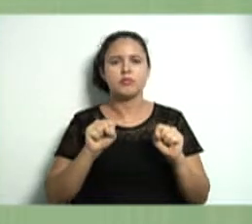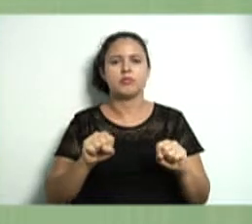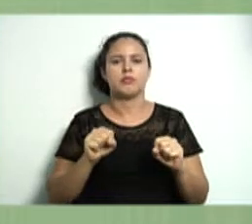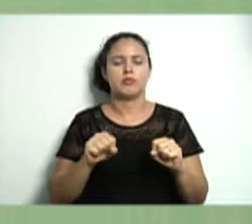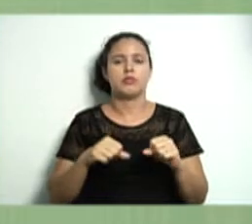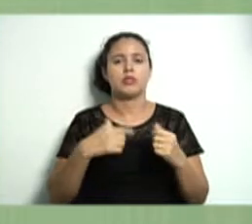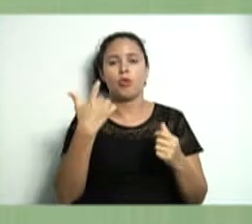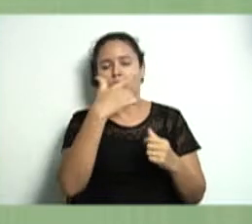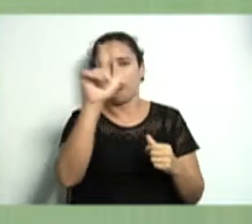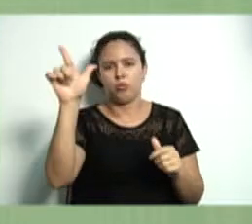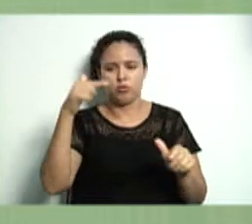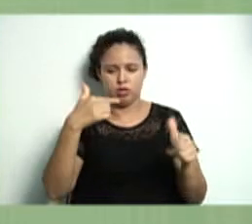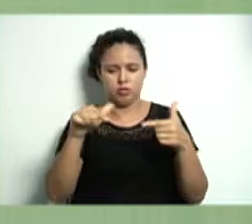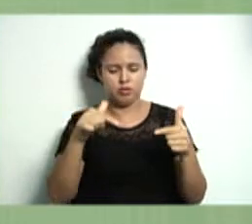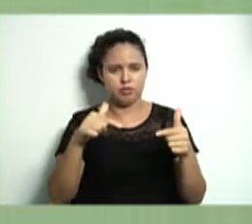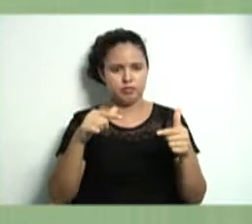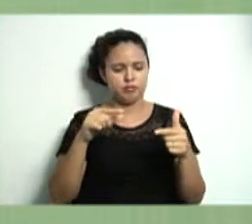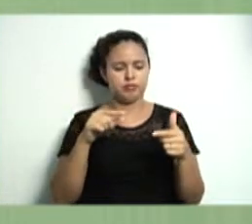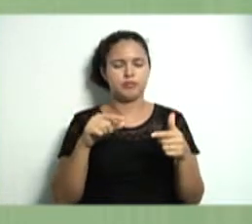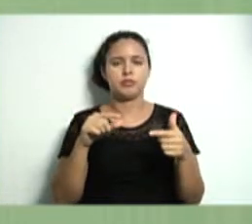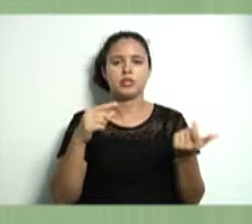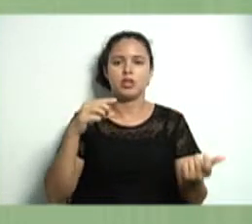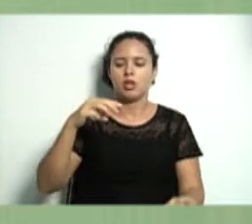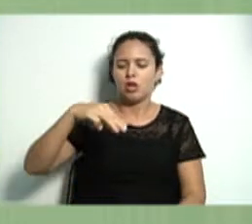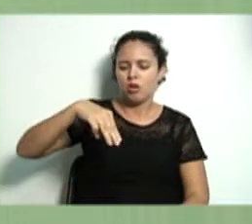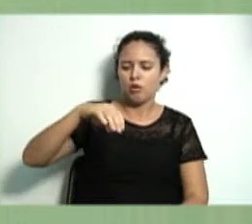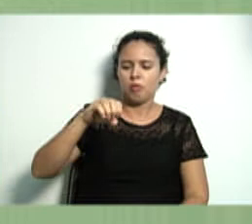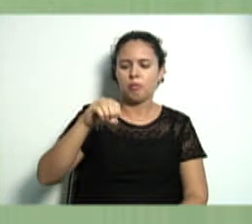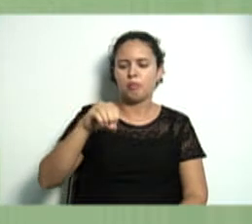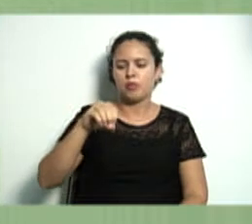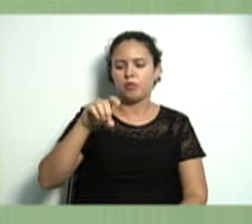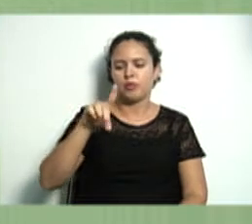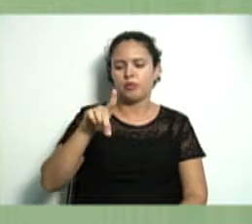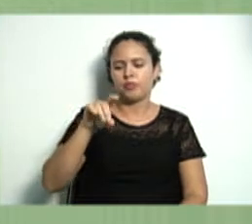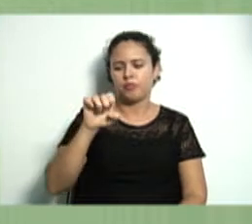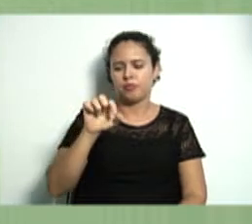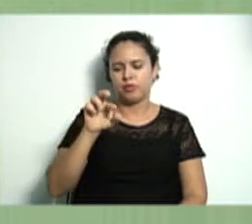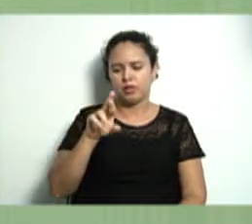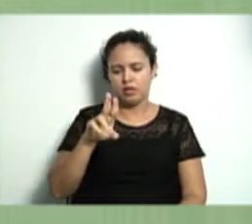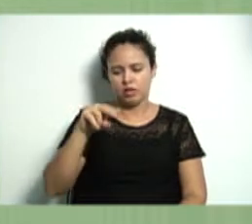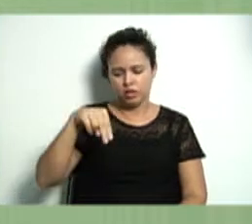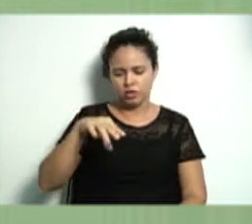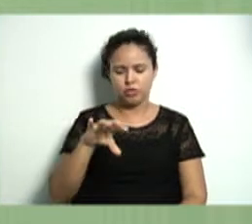que é o de trabalho moderno, que é o trabalho informal.